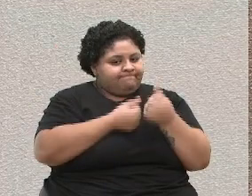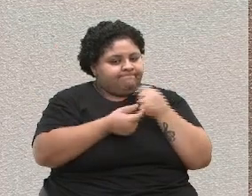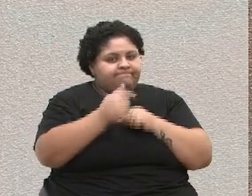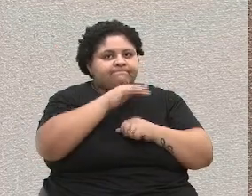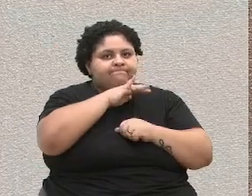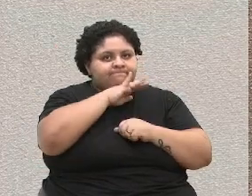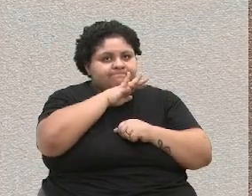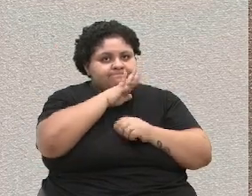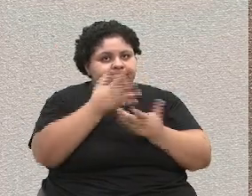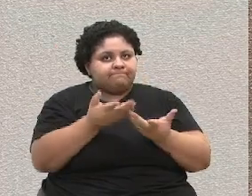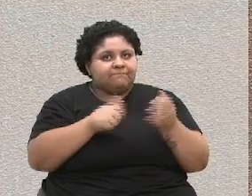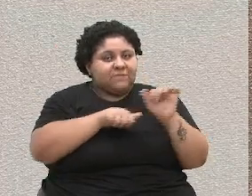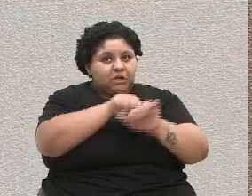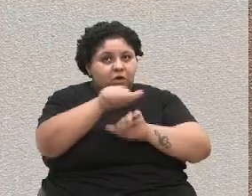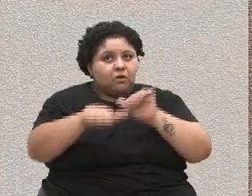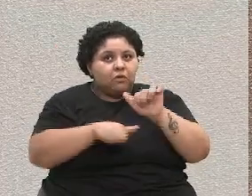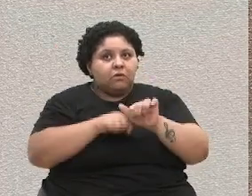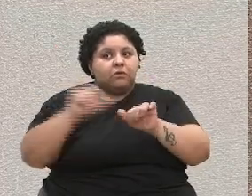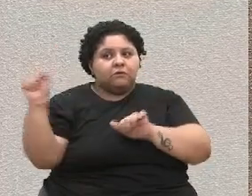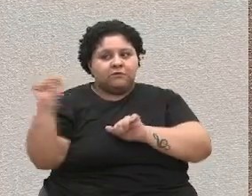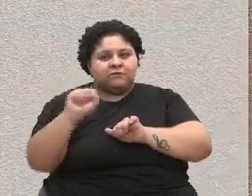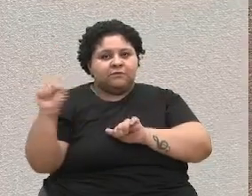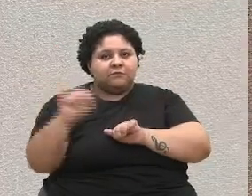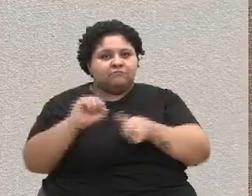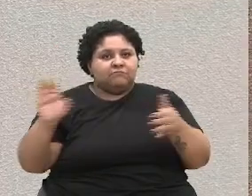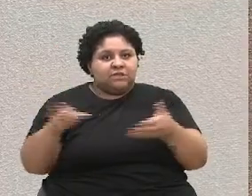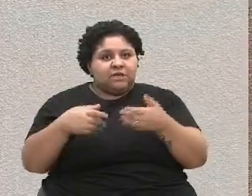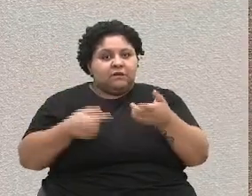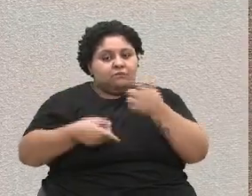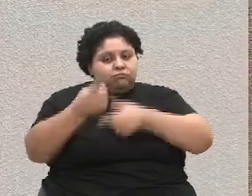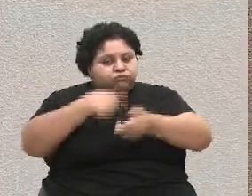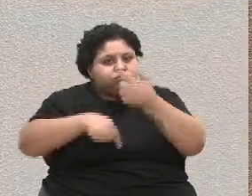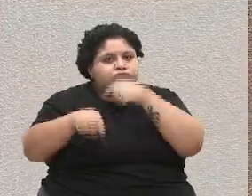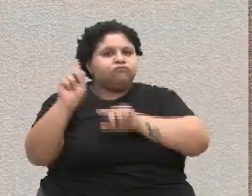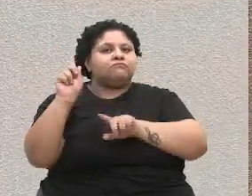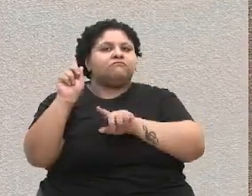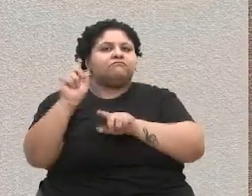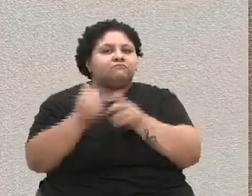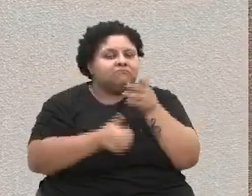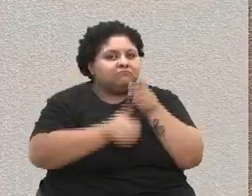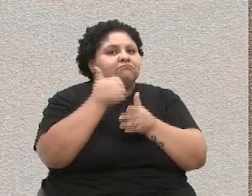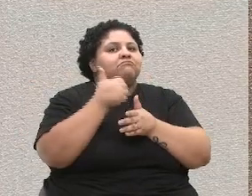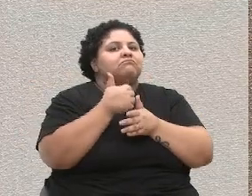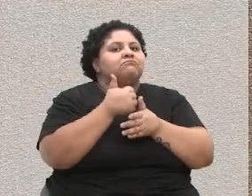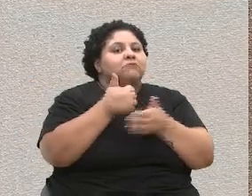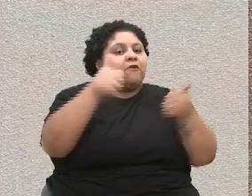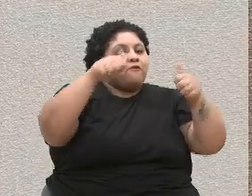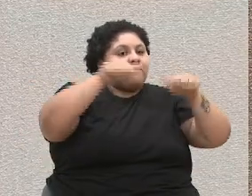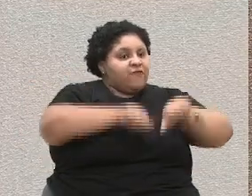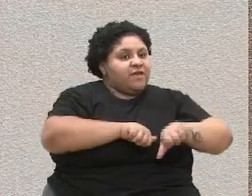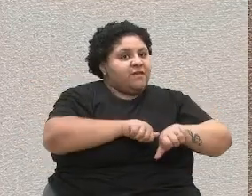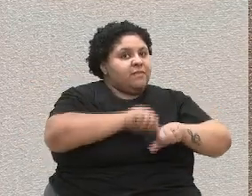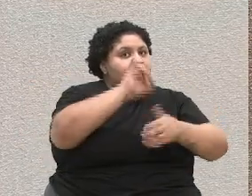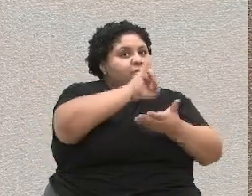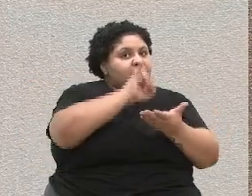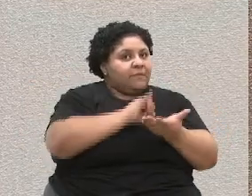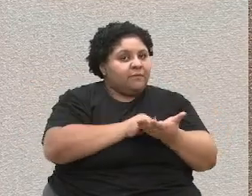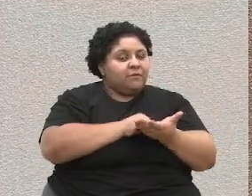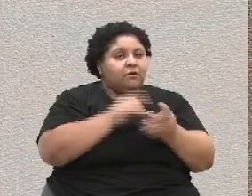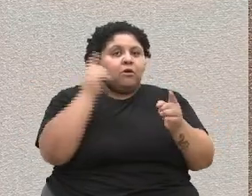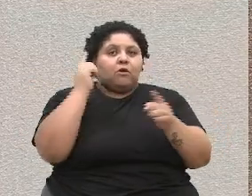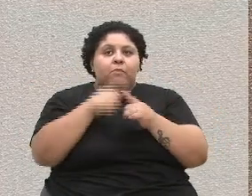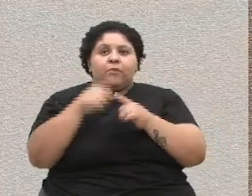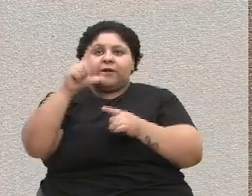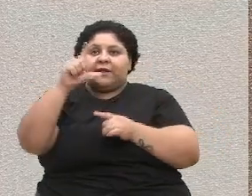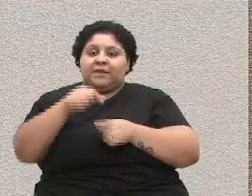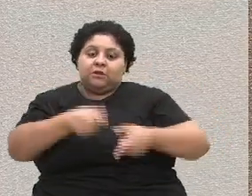Ao contrário da Argentina, que já tem superávit, já está melhorando, já tem queda da inflação, porque estão reduzindo os